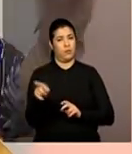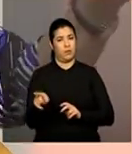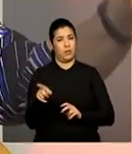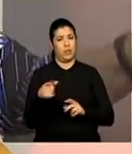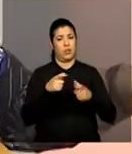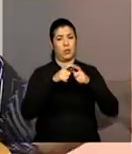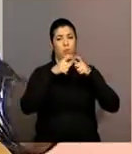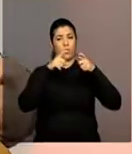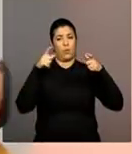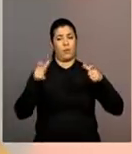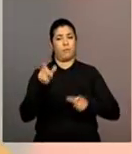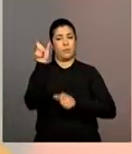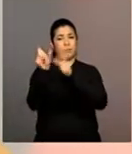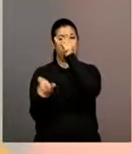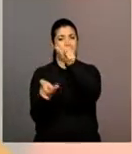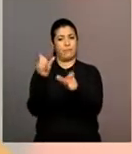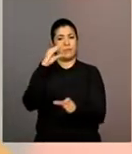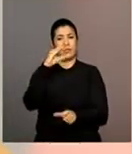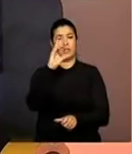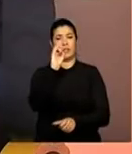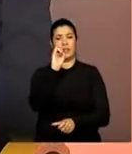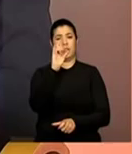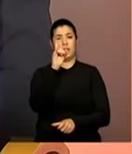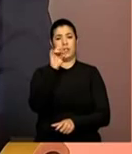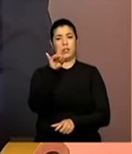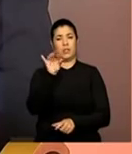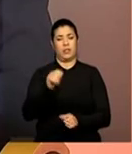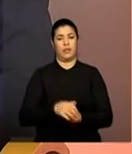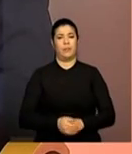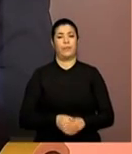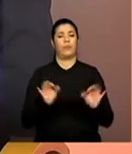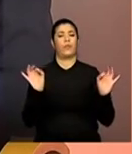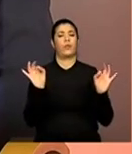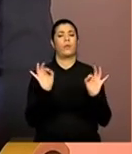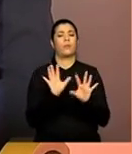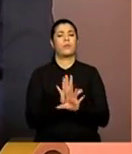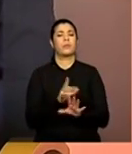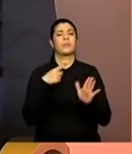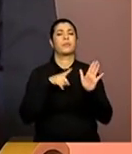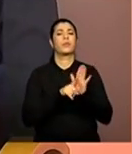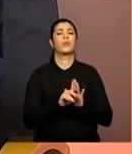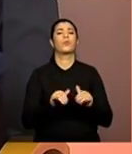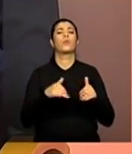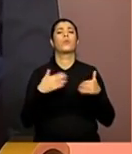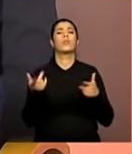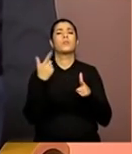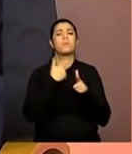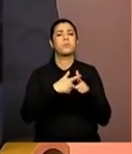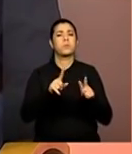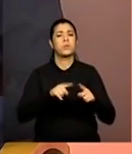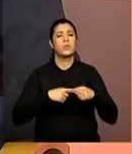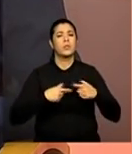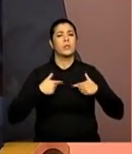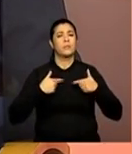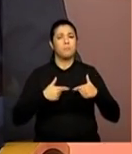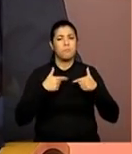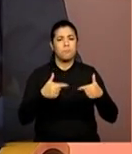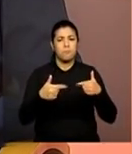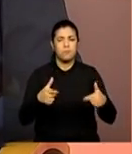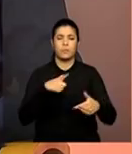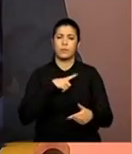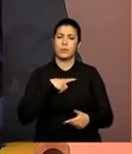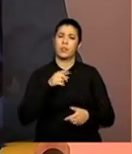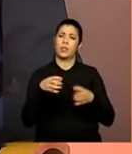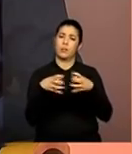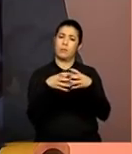amplia a cidadania de todos lá marielen pra gente encerrar Quais são os desafios então para essas equipes